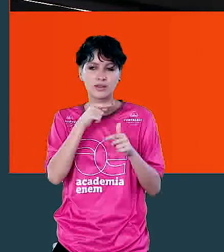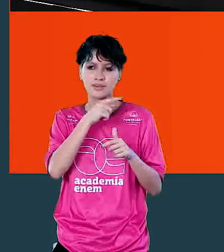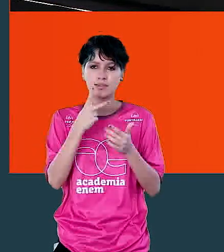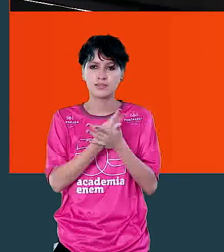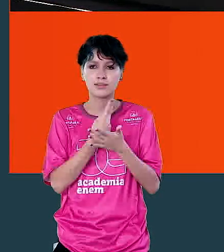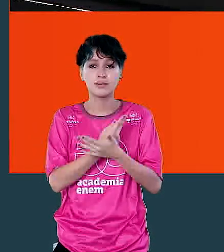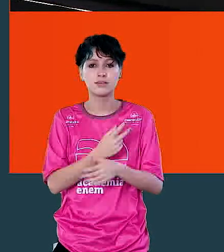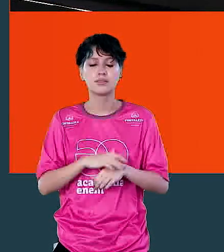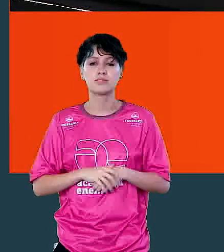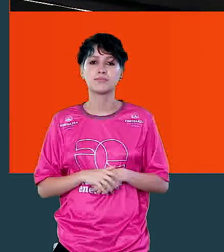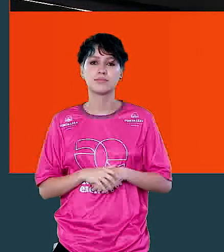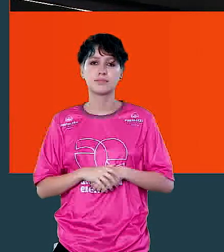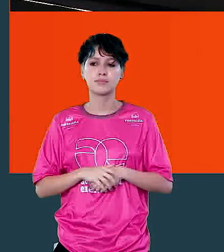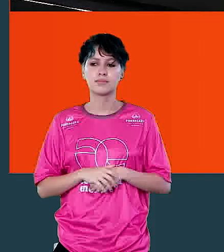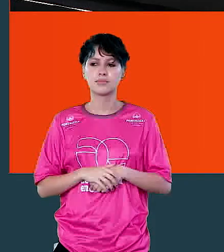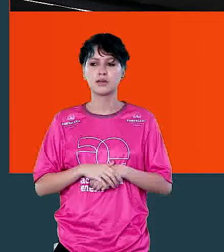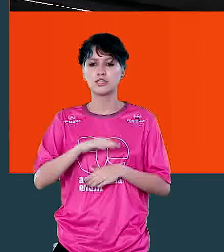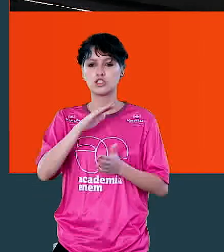C, nem lê o resto.